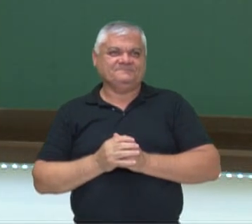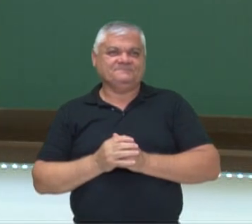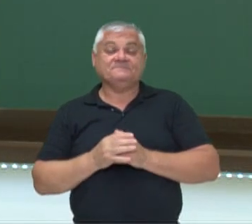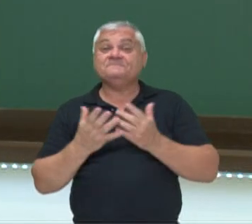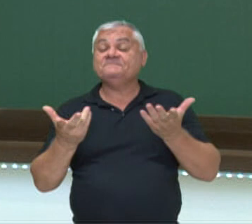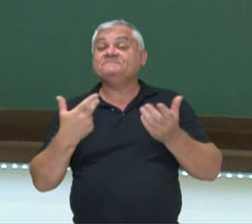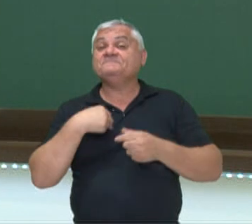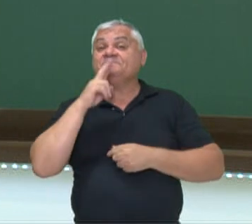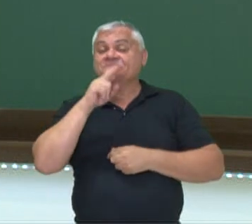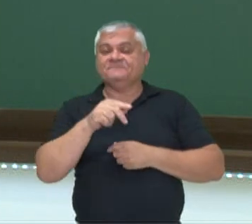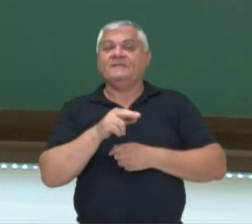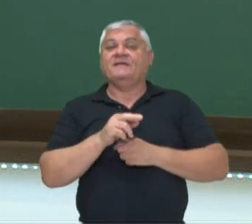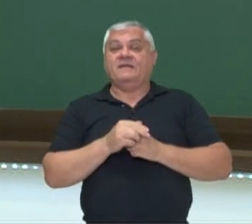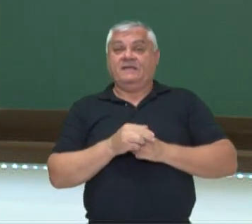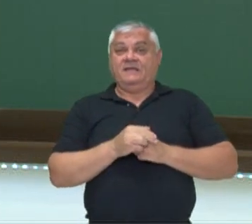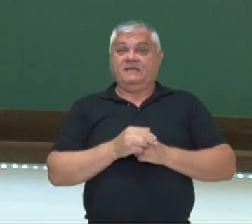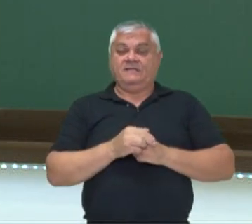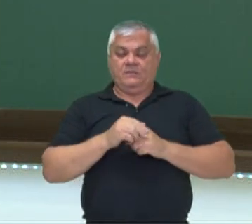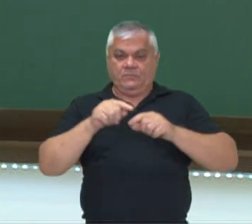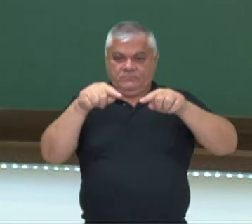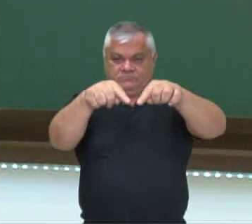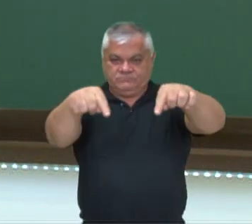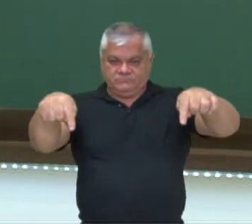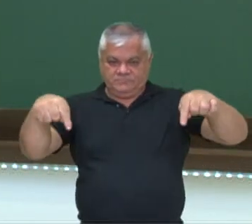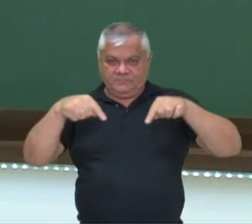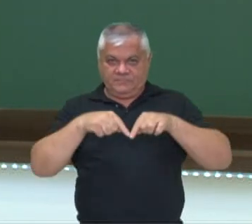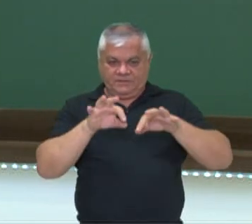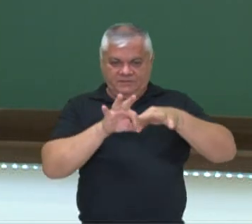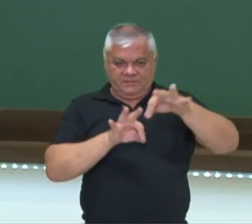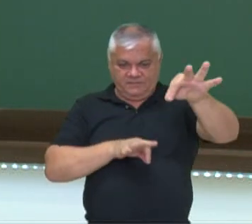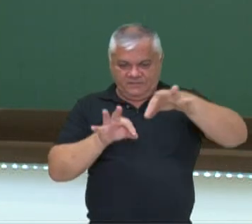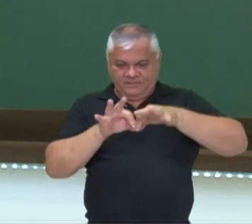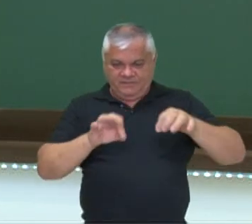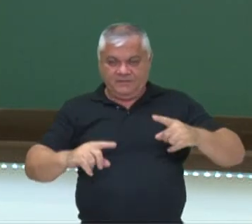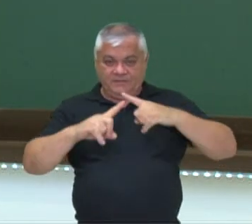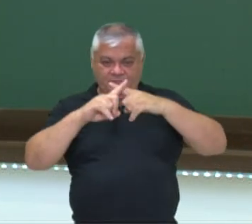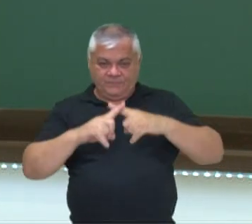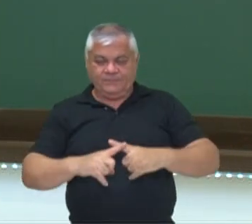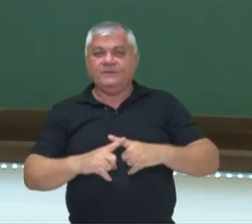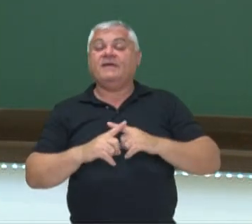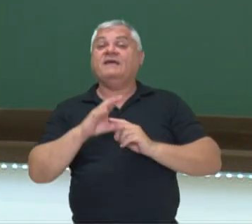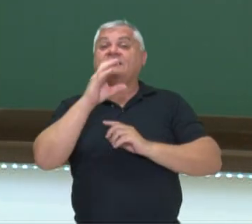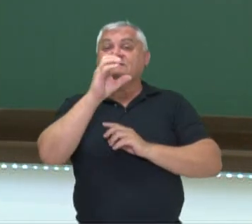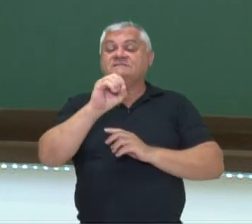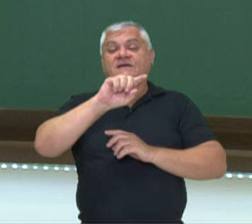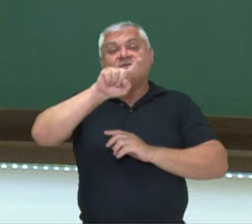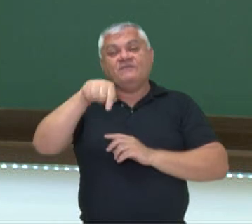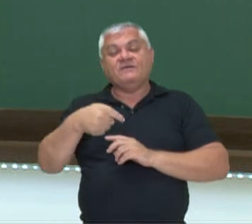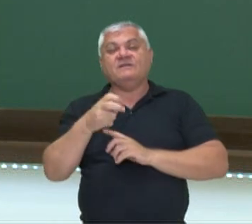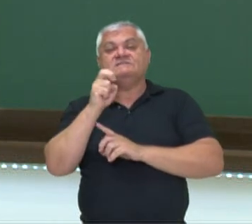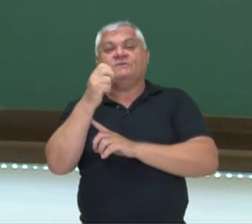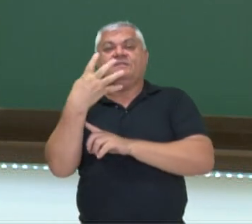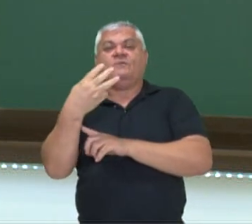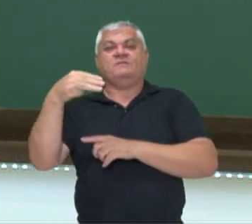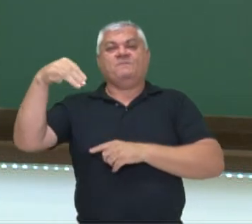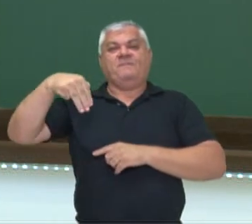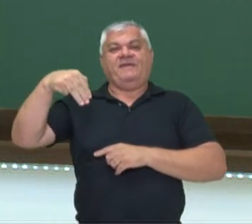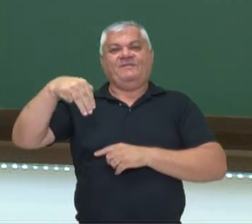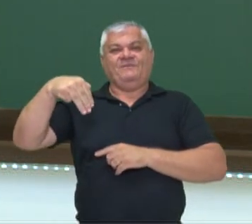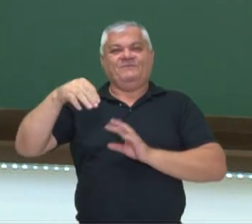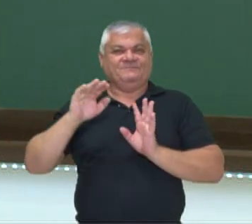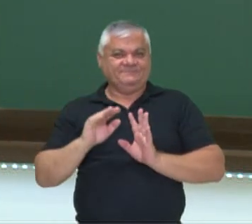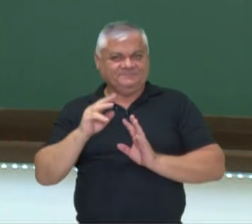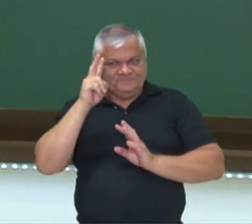Então a resposta vai ser o quê? A área desse terreno é um terreno bem pequeno, é 0,54 metros